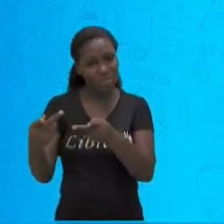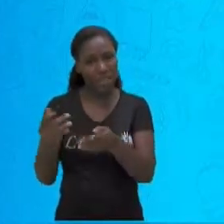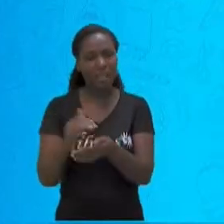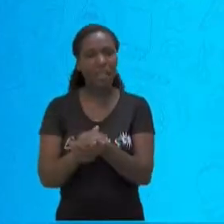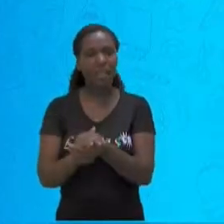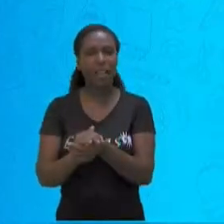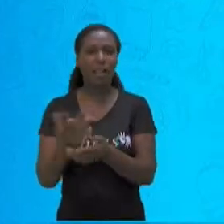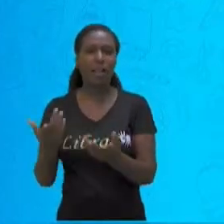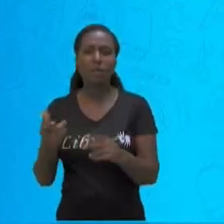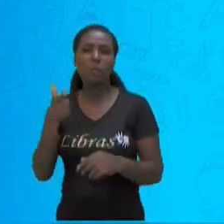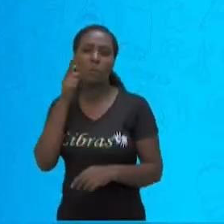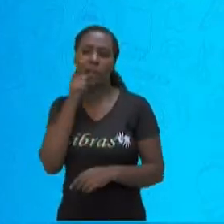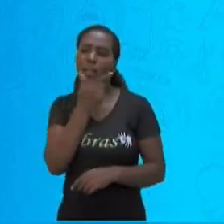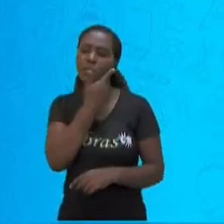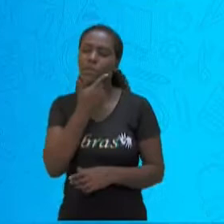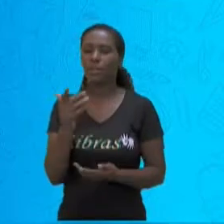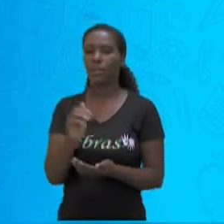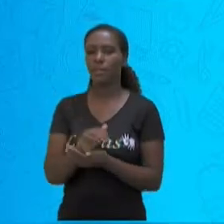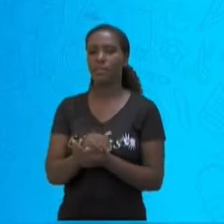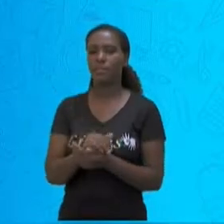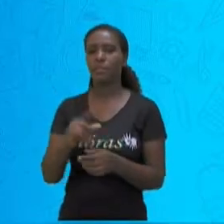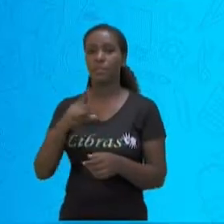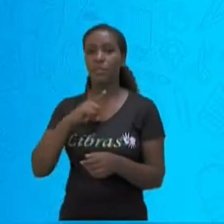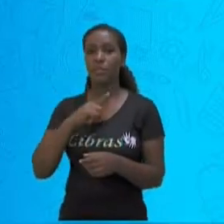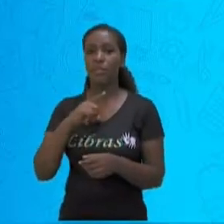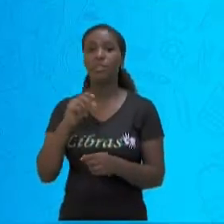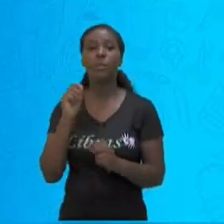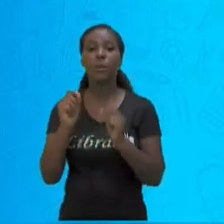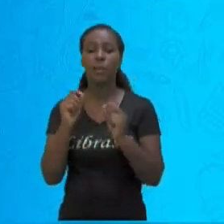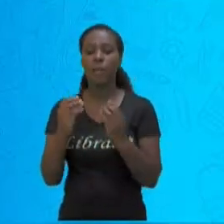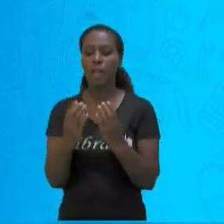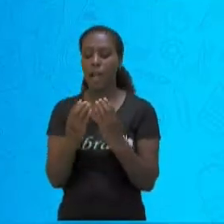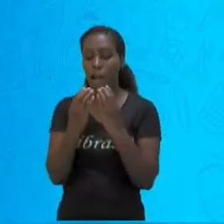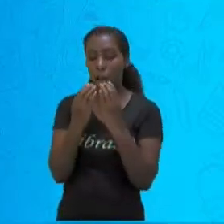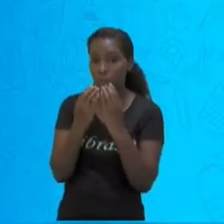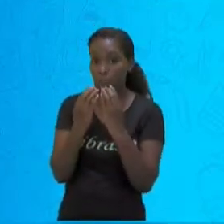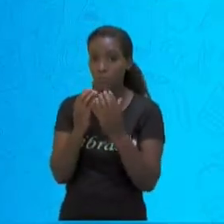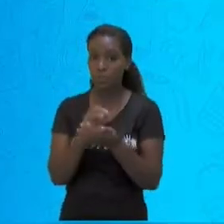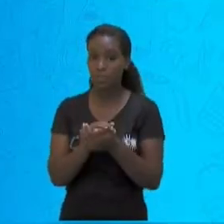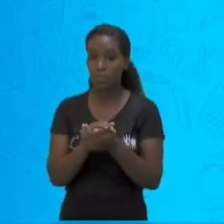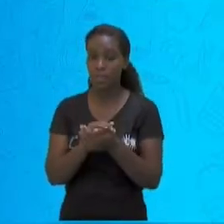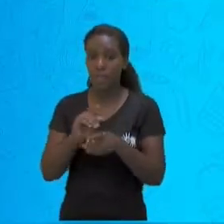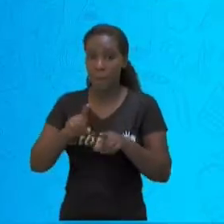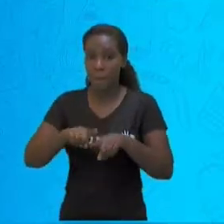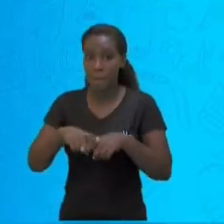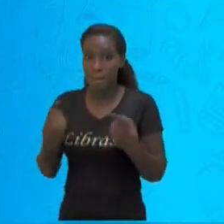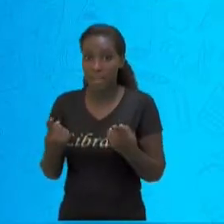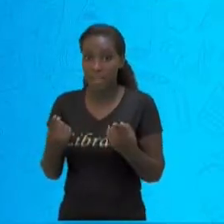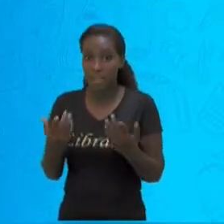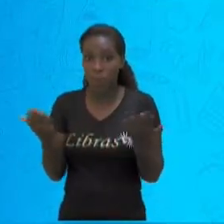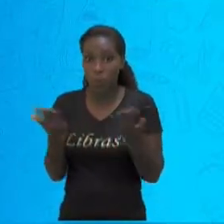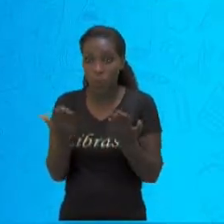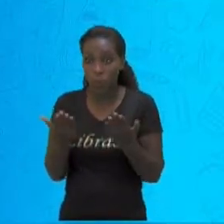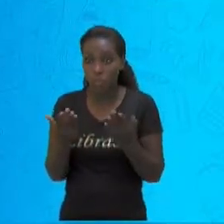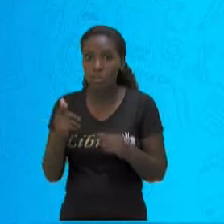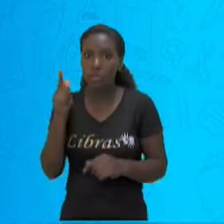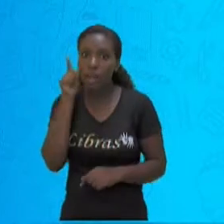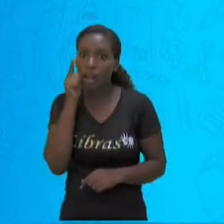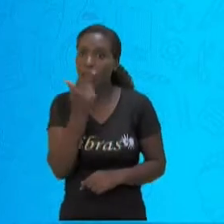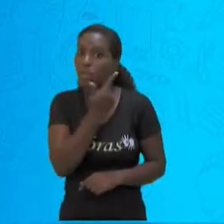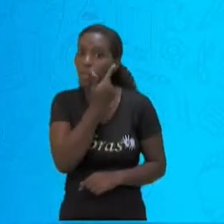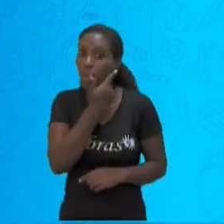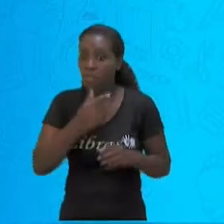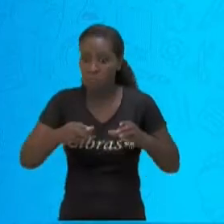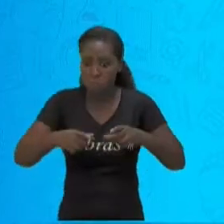Hoje, esses gauchões, eles têm uma concorrência internacional. É, vocês